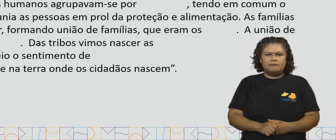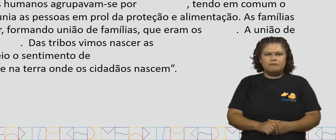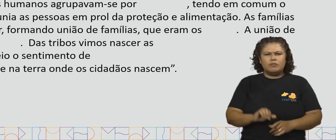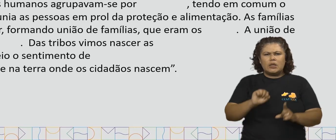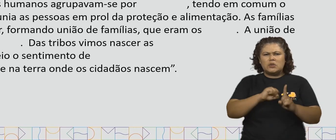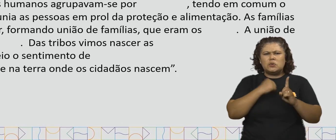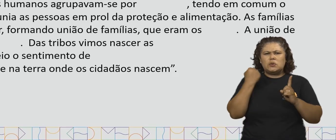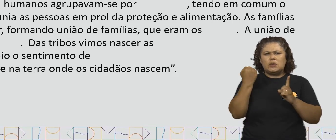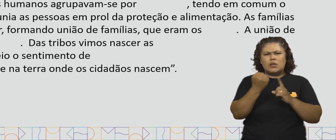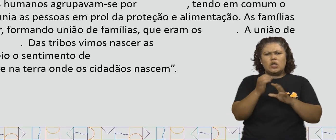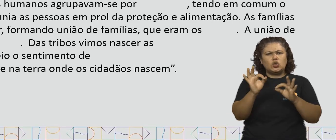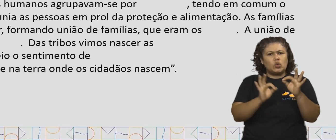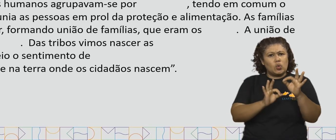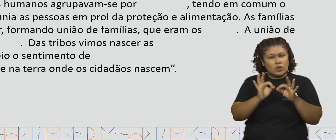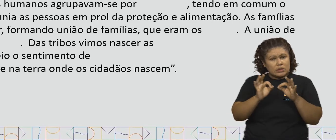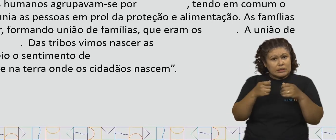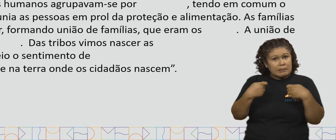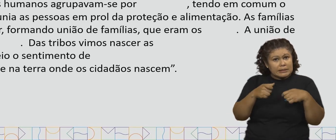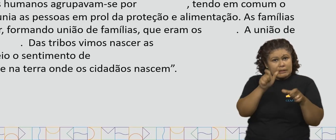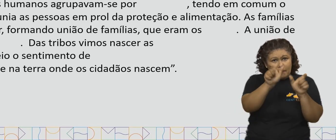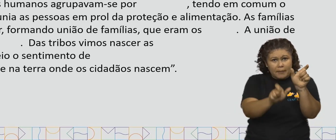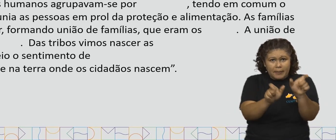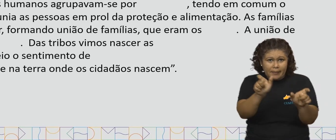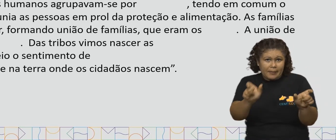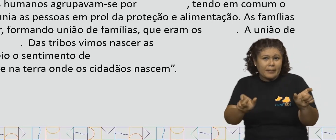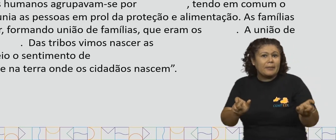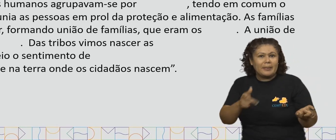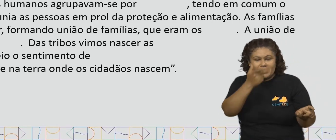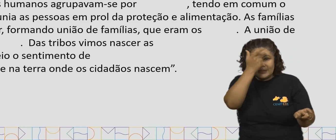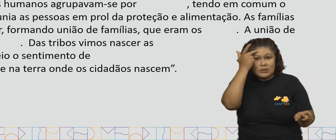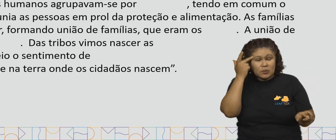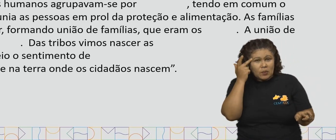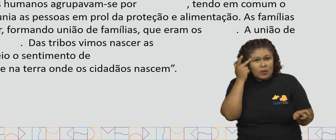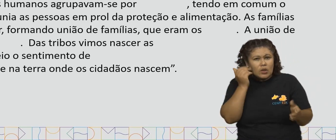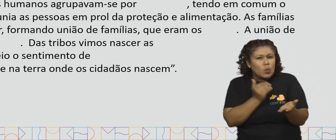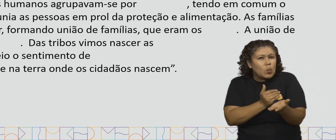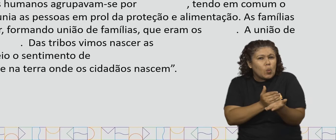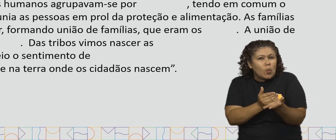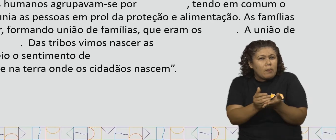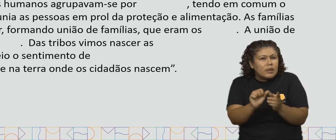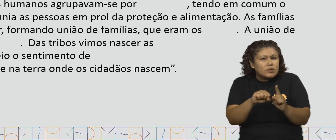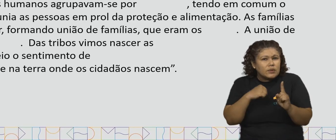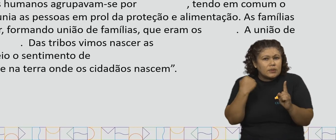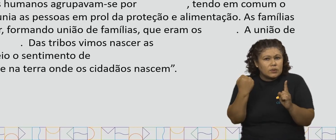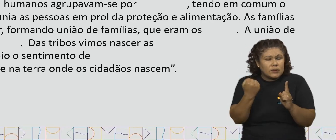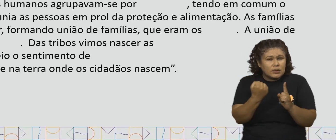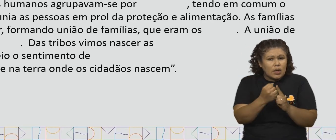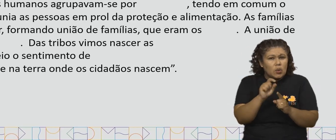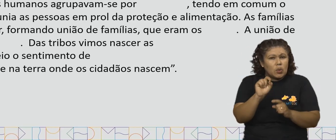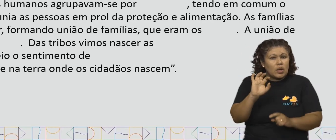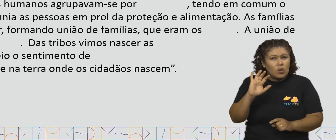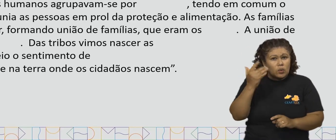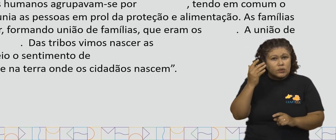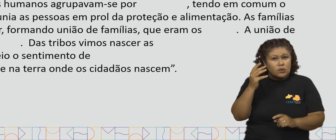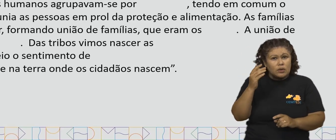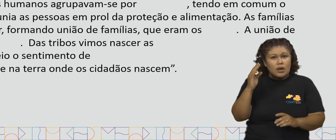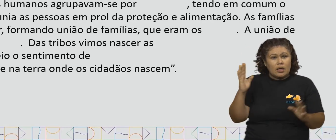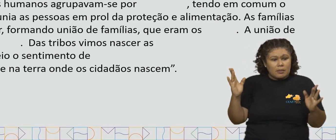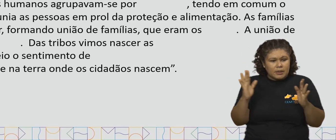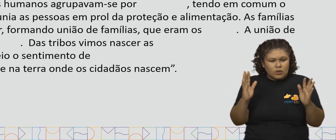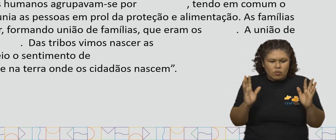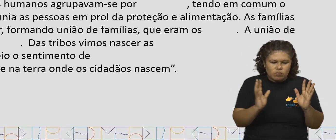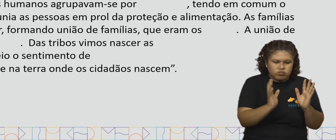formada por indivíduos. Desde o início da vida em sociedade, os indivíduos foram se agrupando aos poucos, ou seja, a